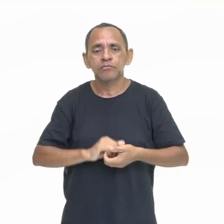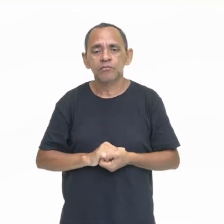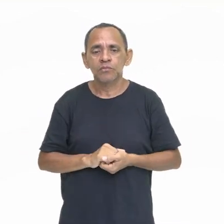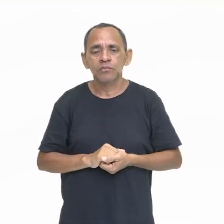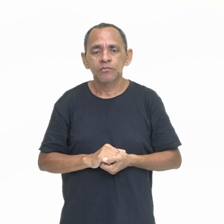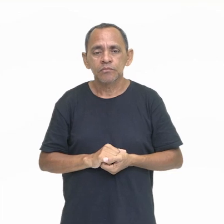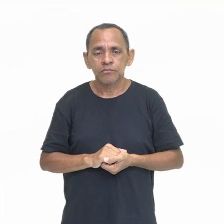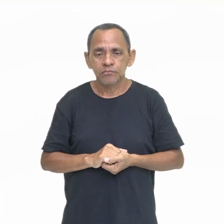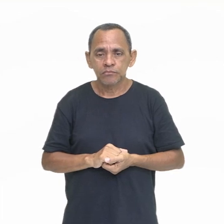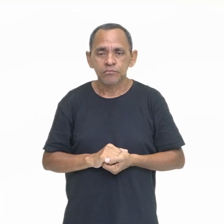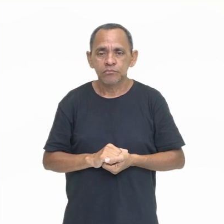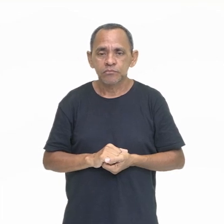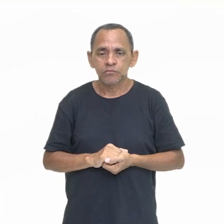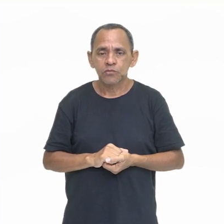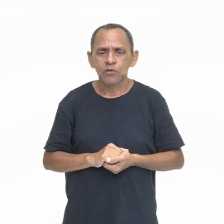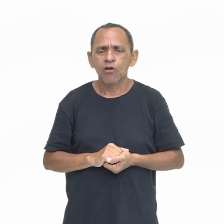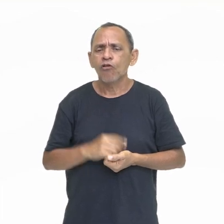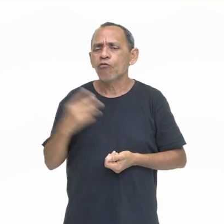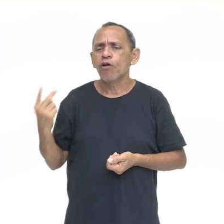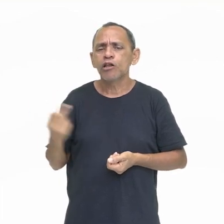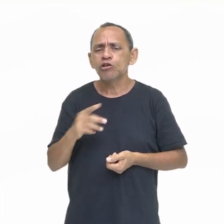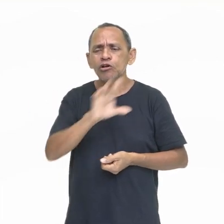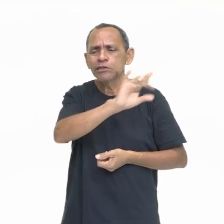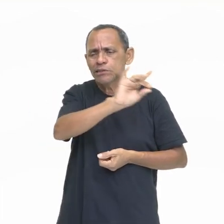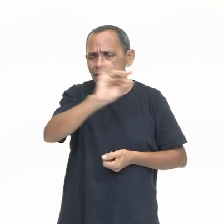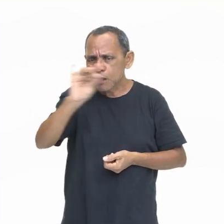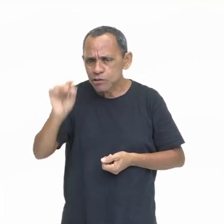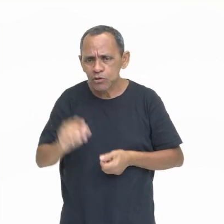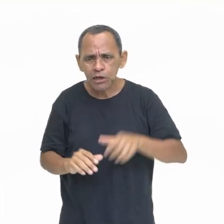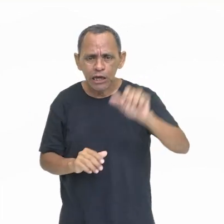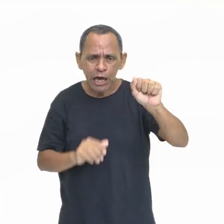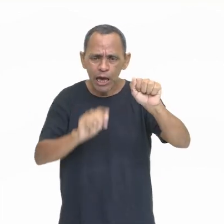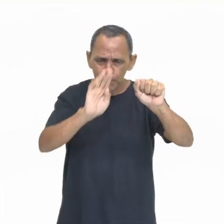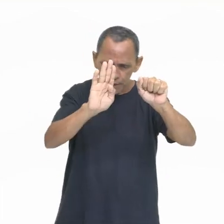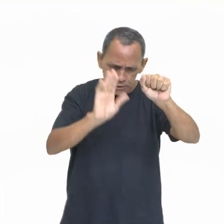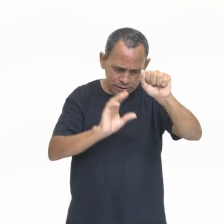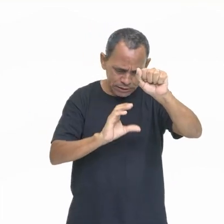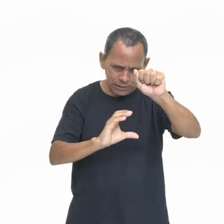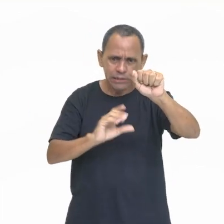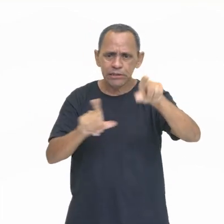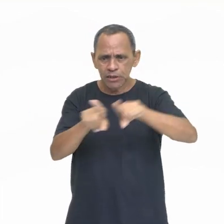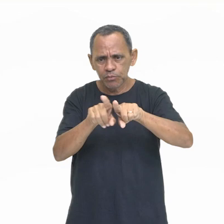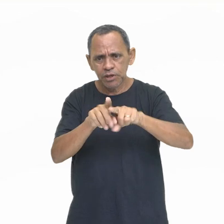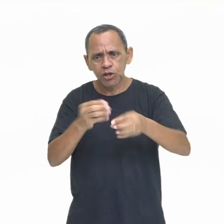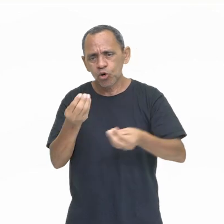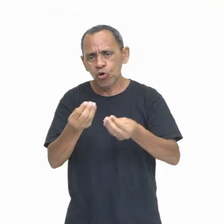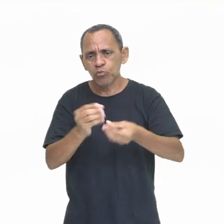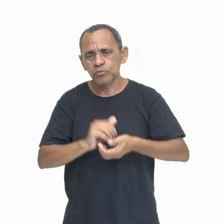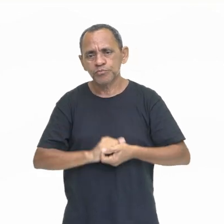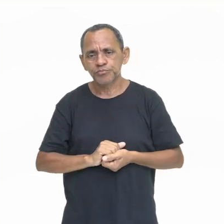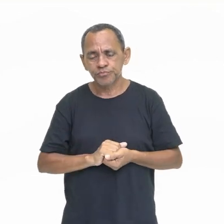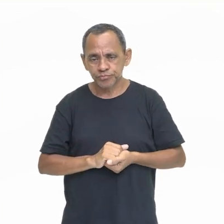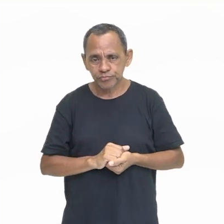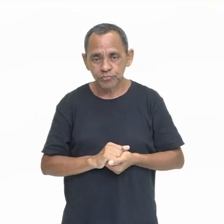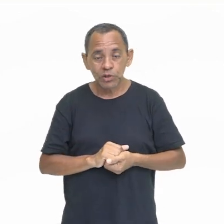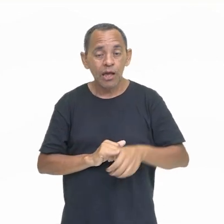precisamos identificar quanto vale o A, quanto vale o B e quanto vale o C. Vem aqui comigo rapidinho. Nessa função aqui, ó, o A é